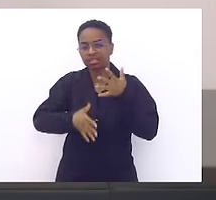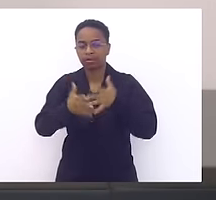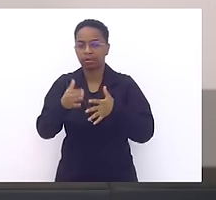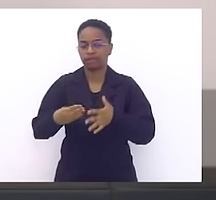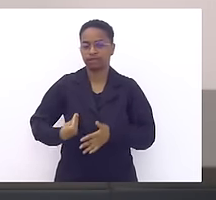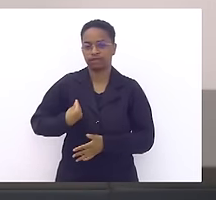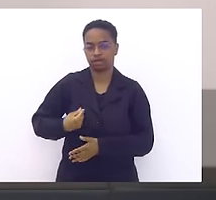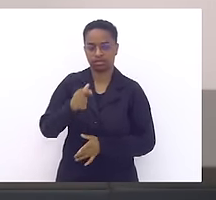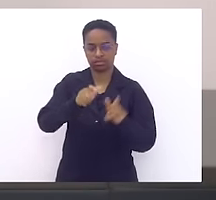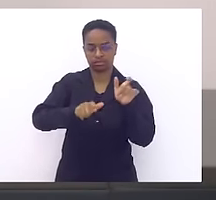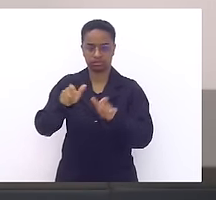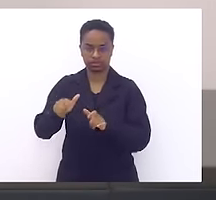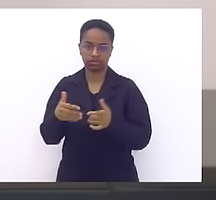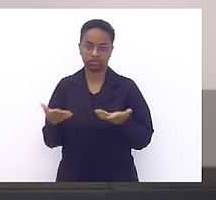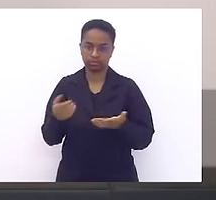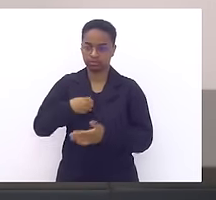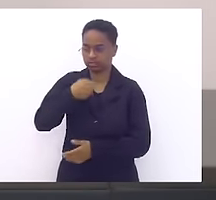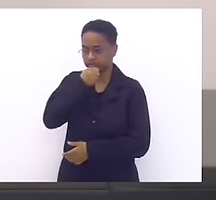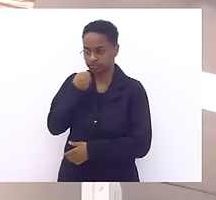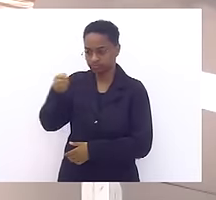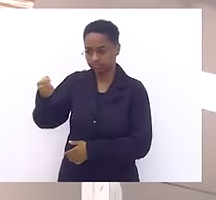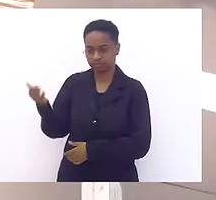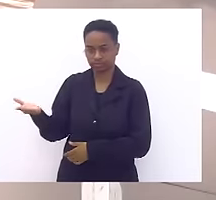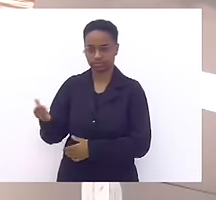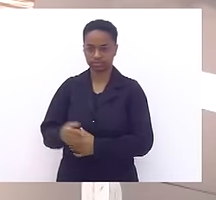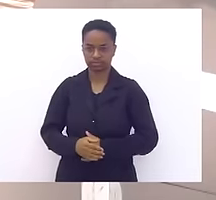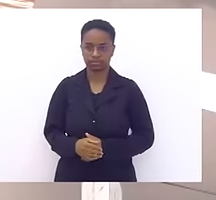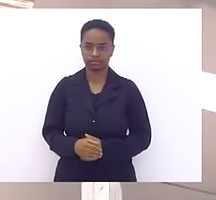Senhor Pedro da Fazenda Estadual